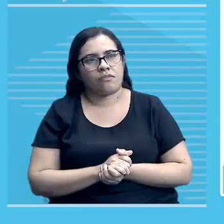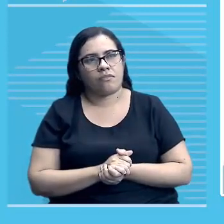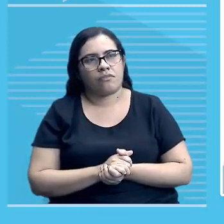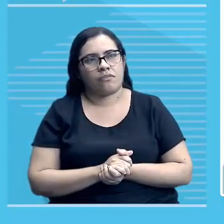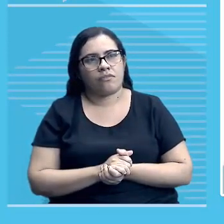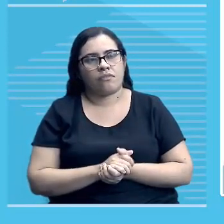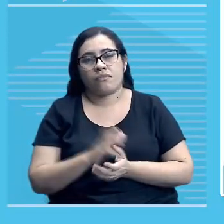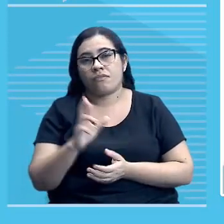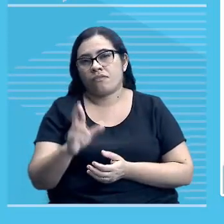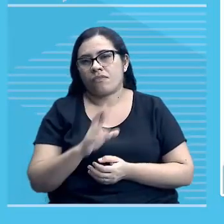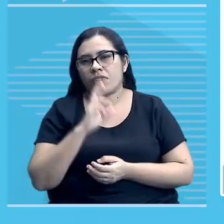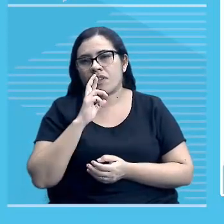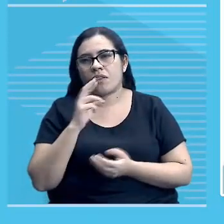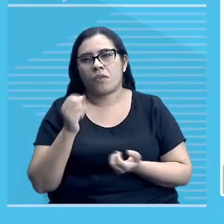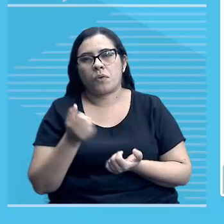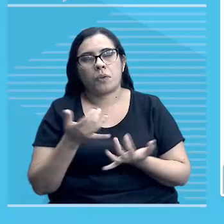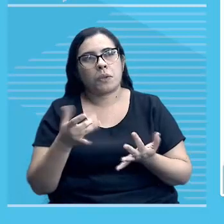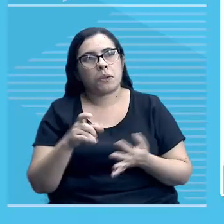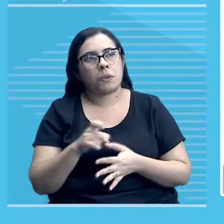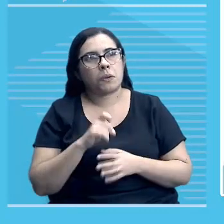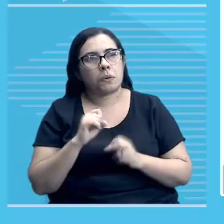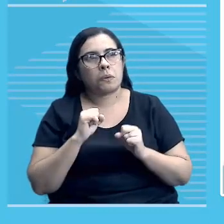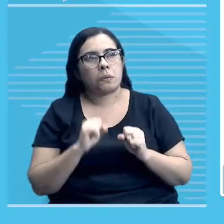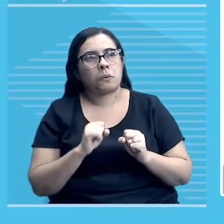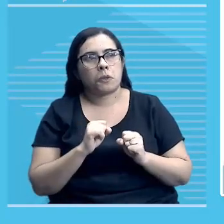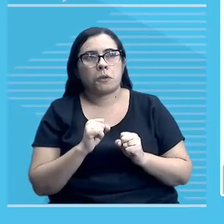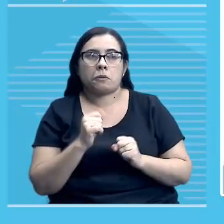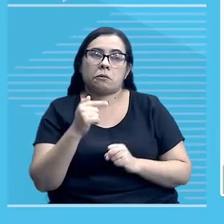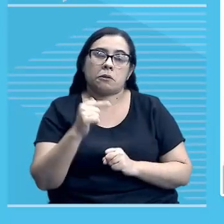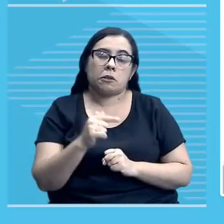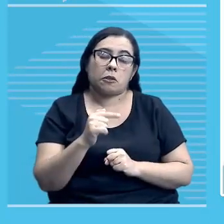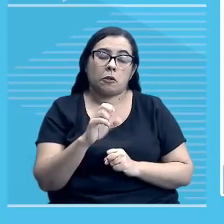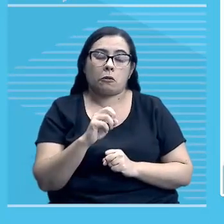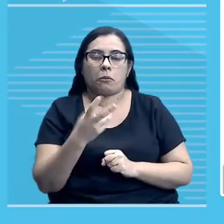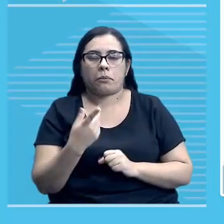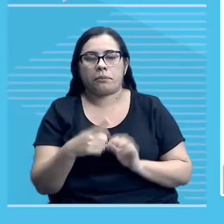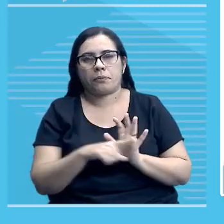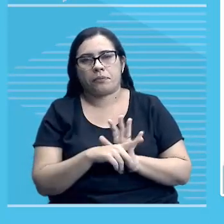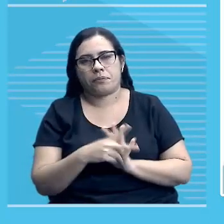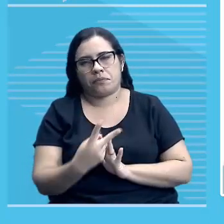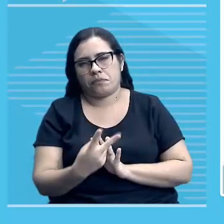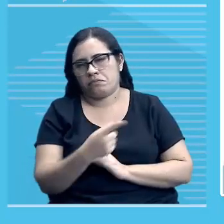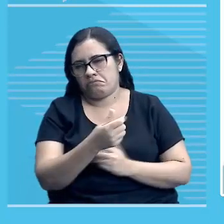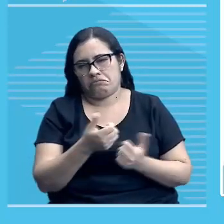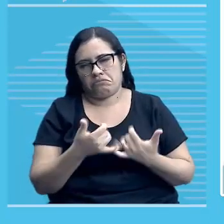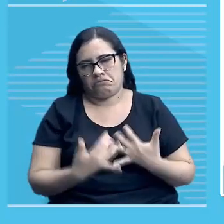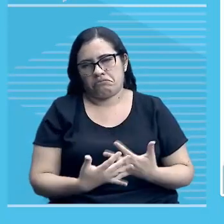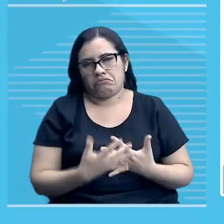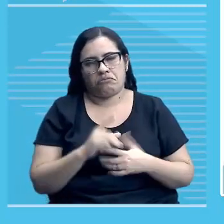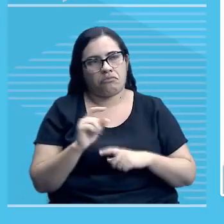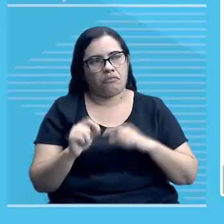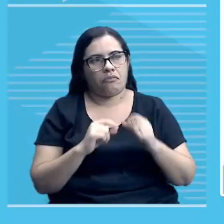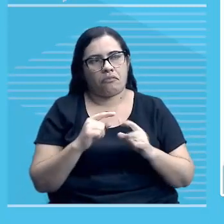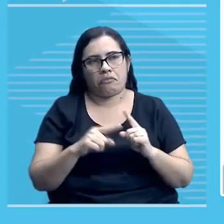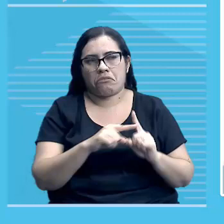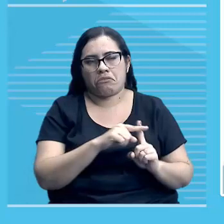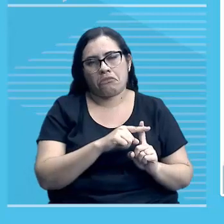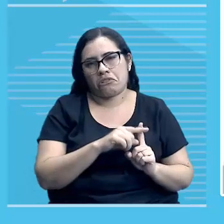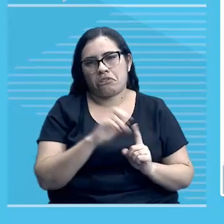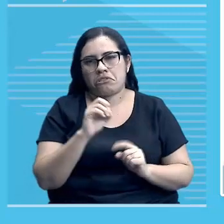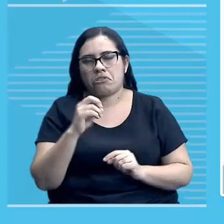qual é a nossa resposta? O x pode ser o quê? Pode ser 7 ou menos 2. A questão não fala se o x é um número